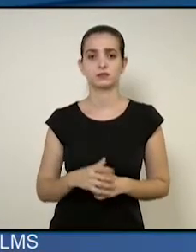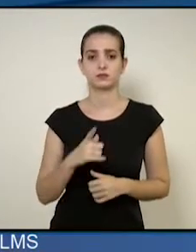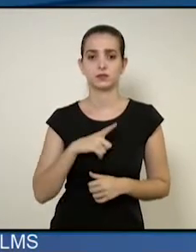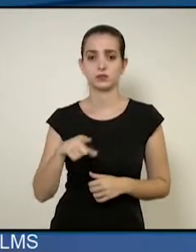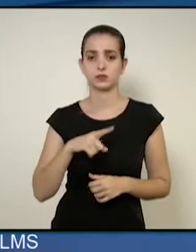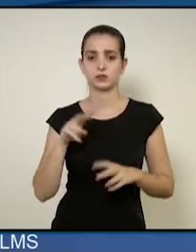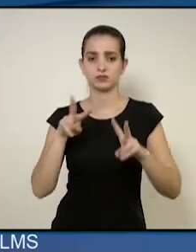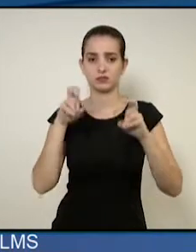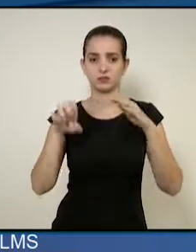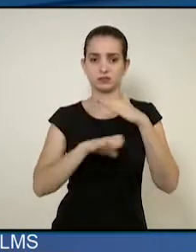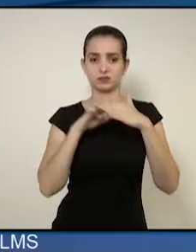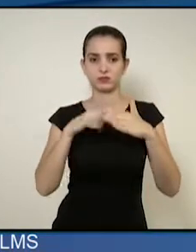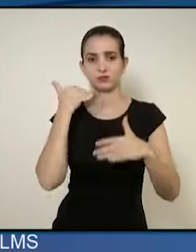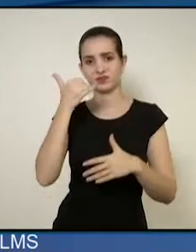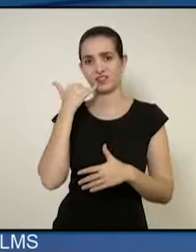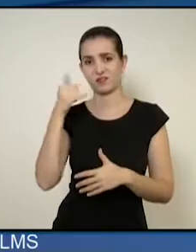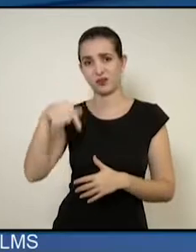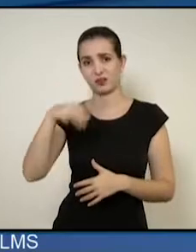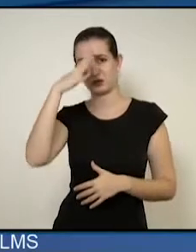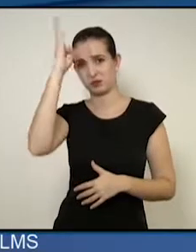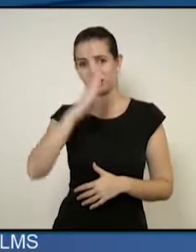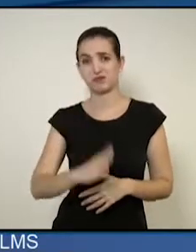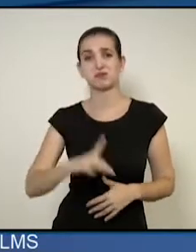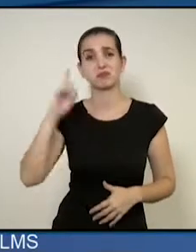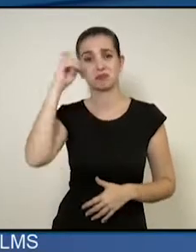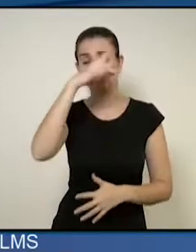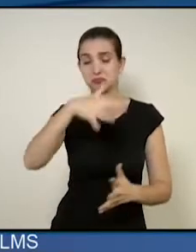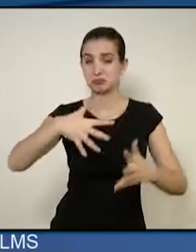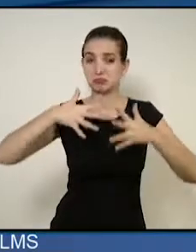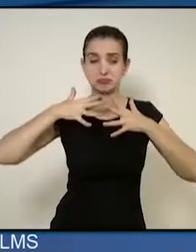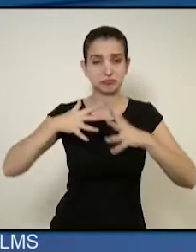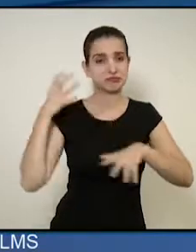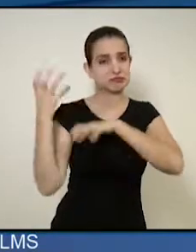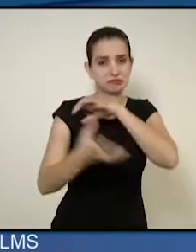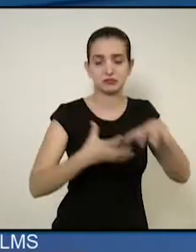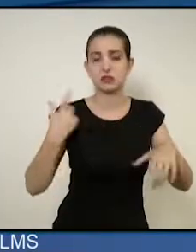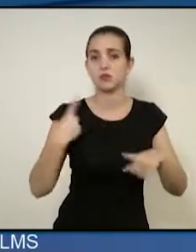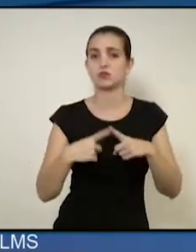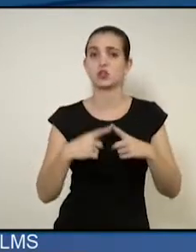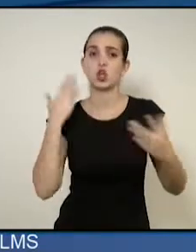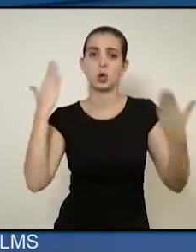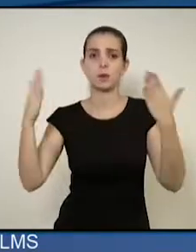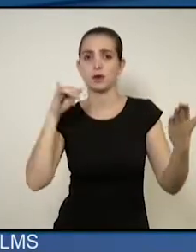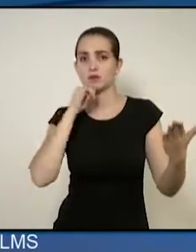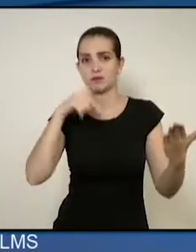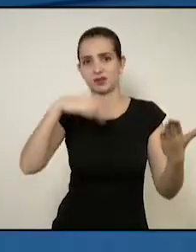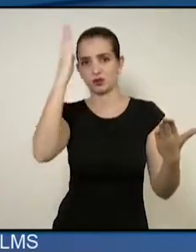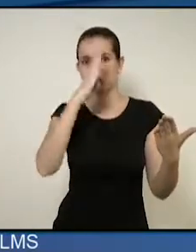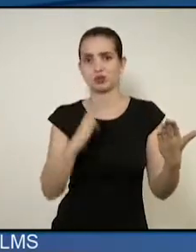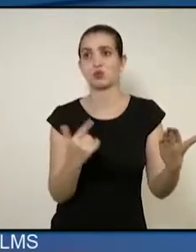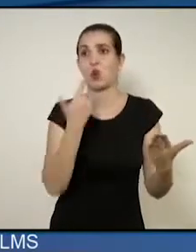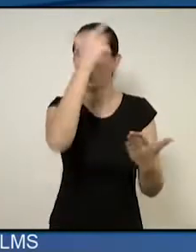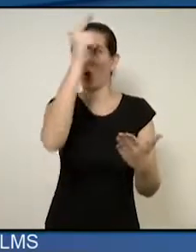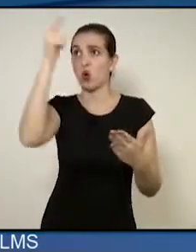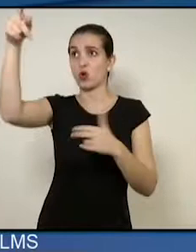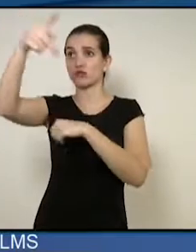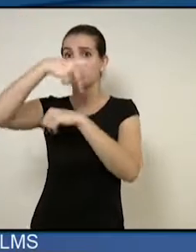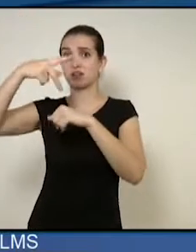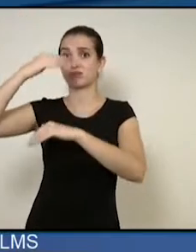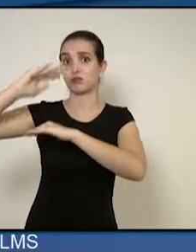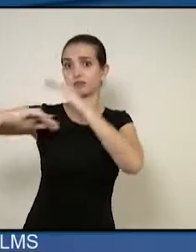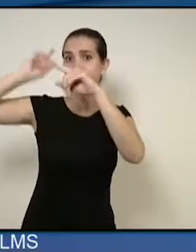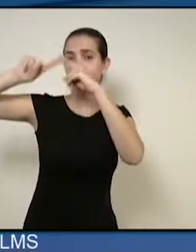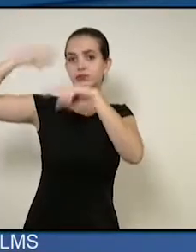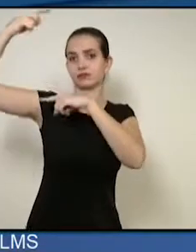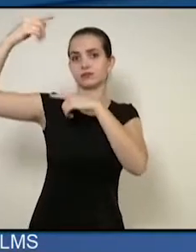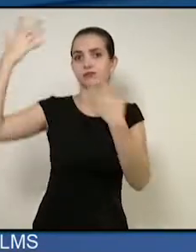Brasil é catastrófica. Quando nós comparamos o que nós temos no Brasil com países aí desenvolvidos, e mesmo os países